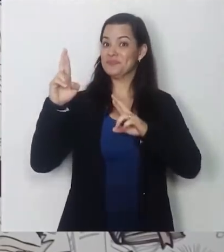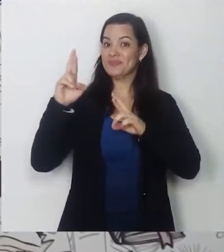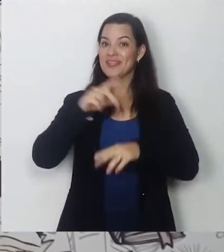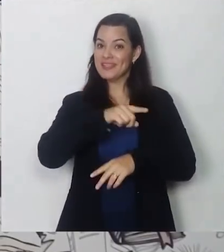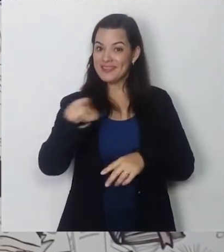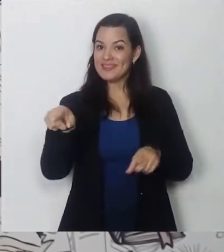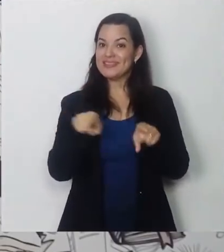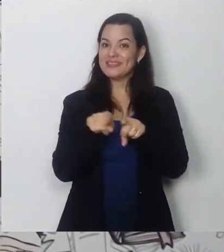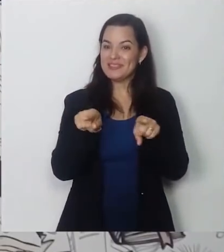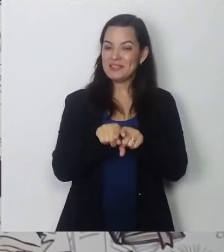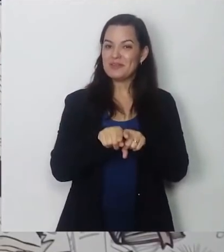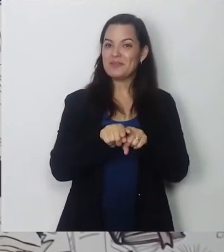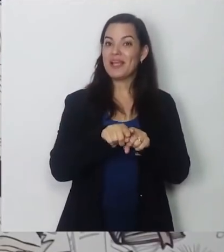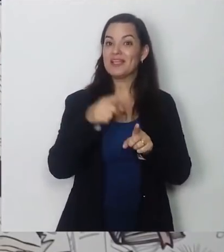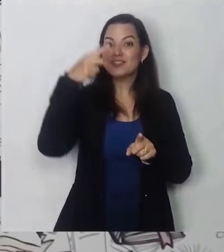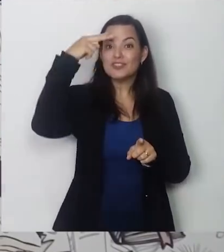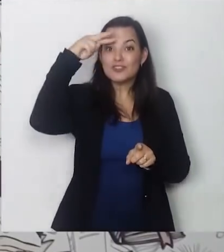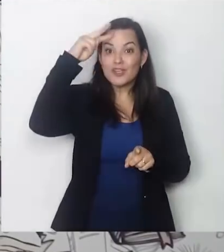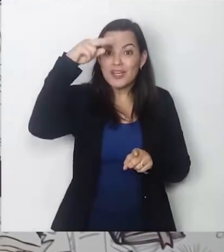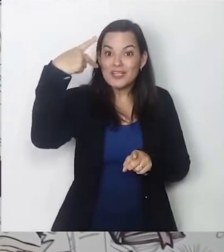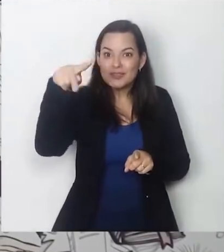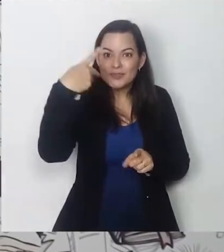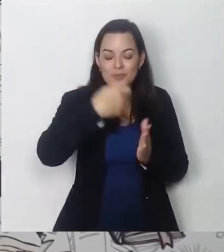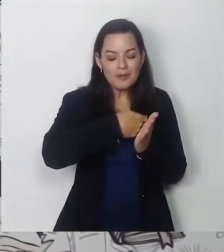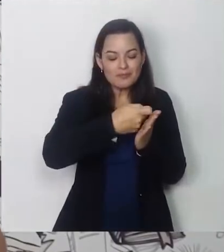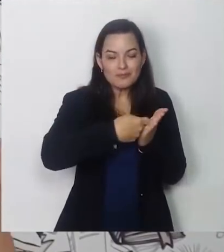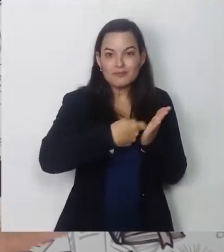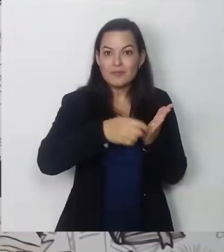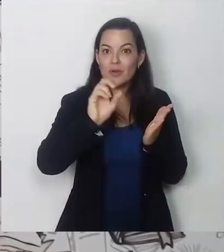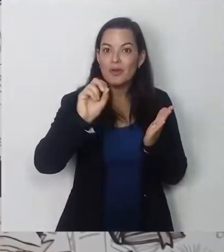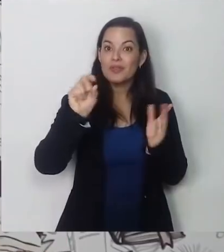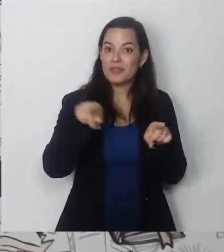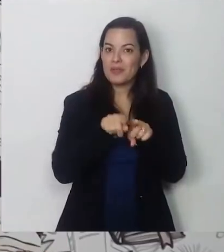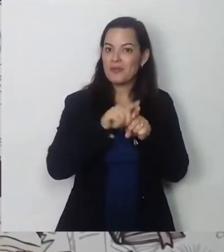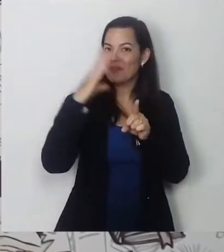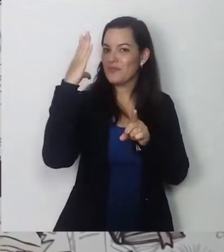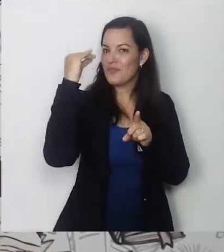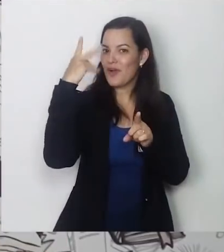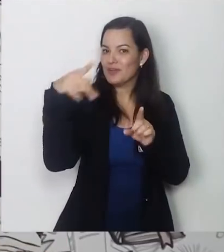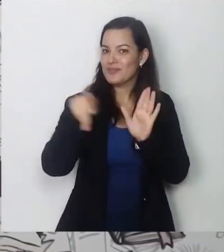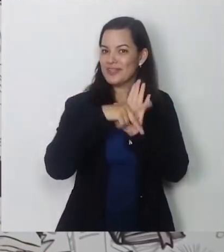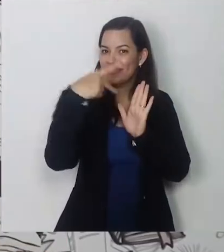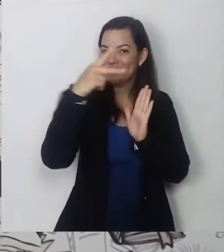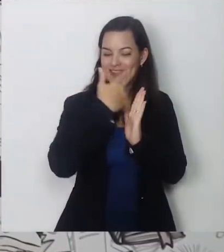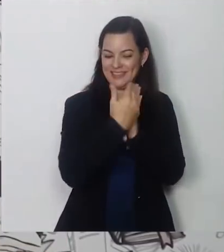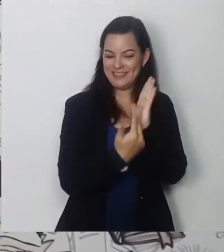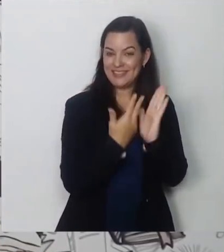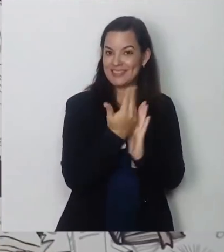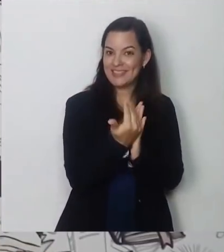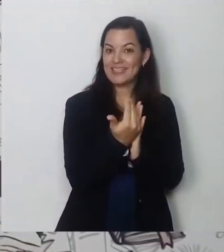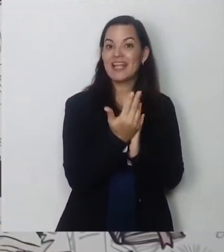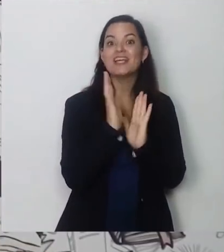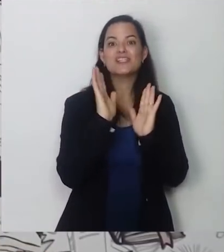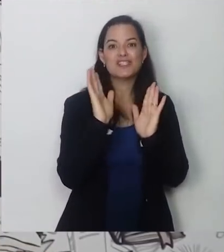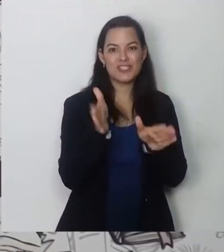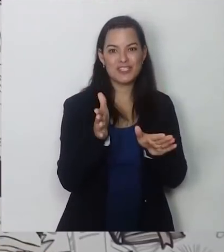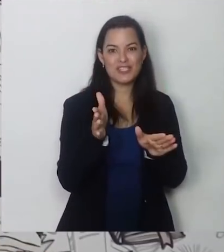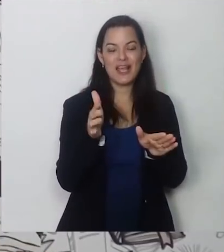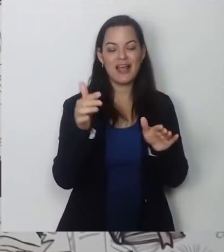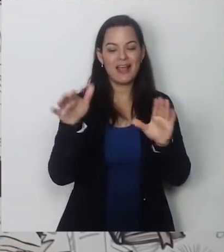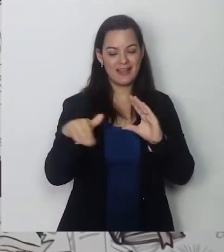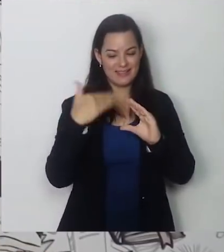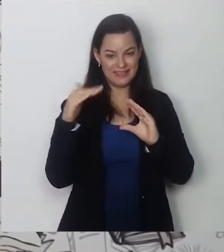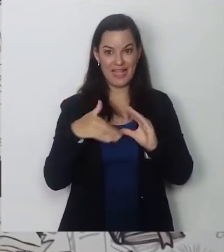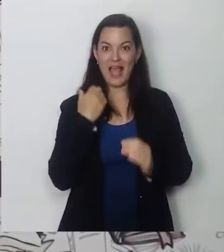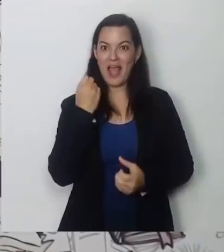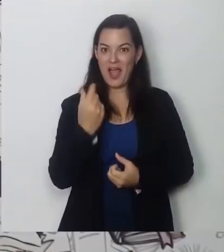esteja produzindo a sua história, o seu autorretrato. Nós já recebemos bastante contribuição, esse material vai ficar